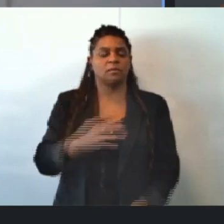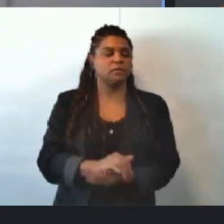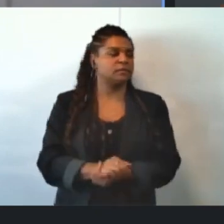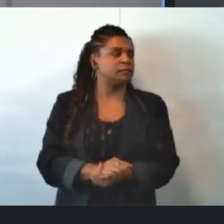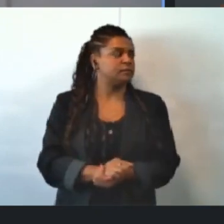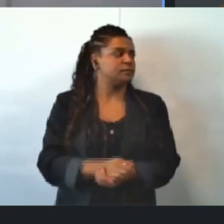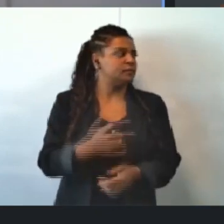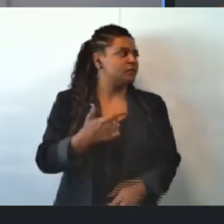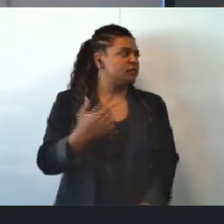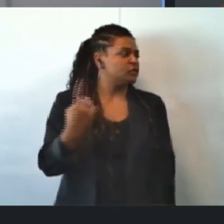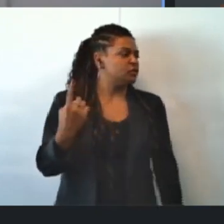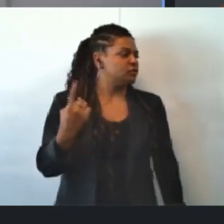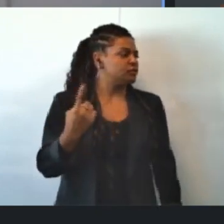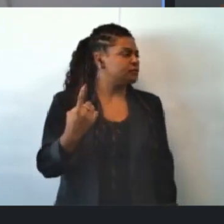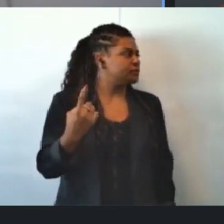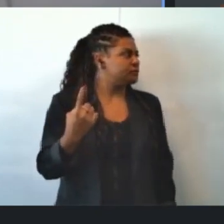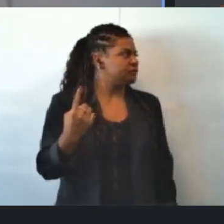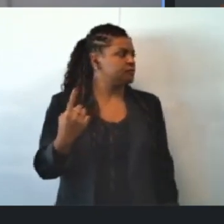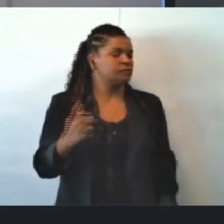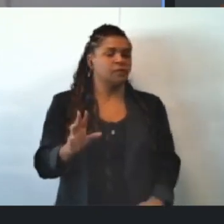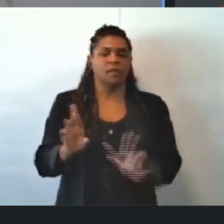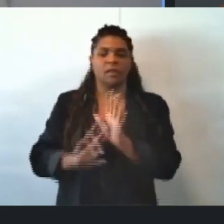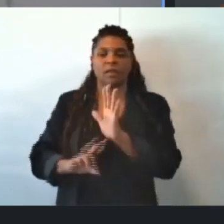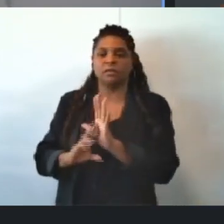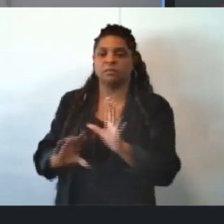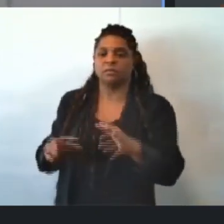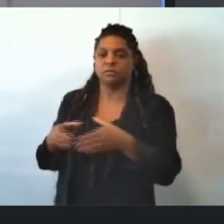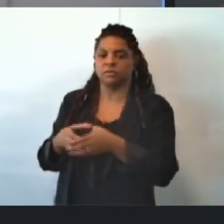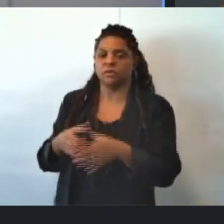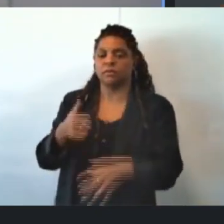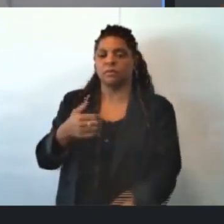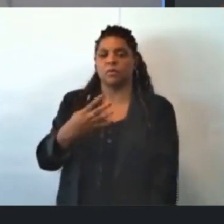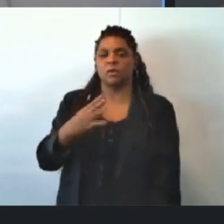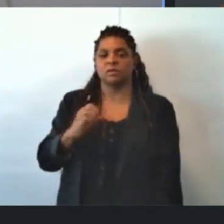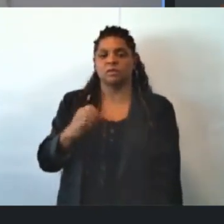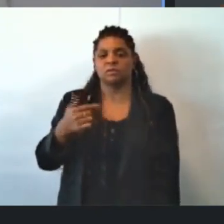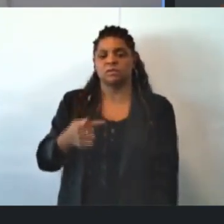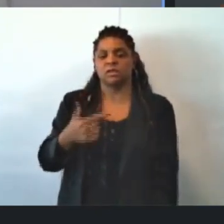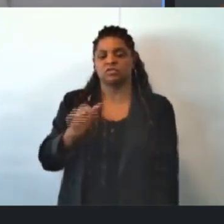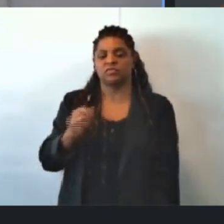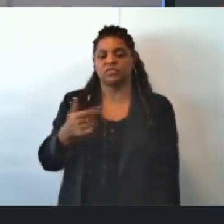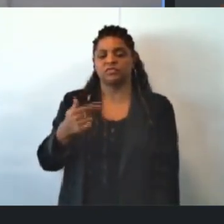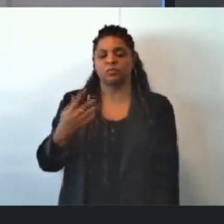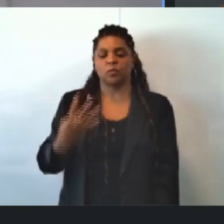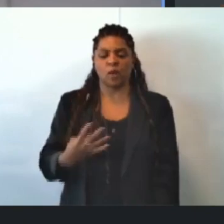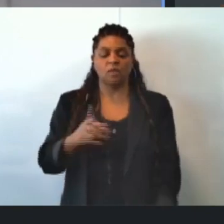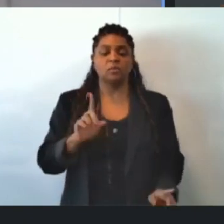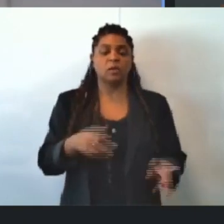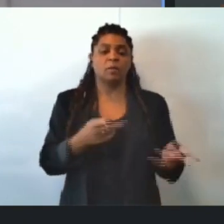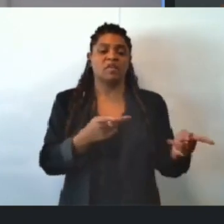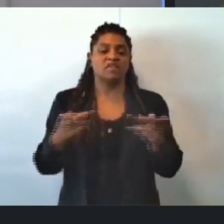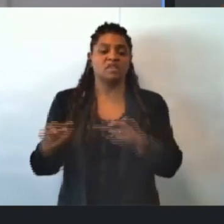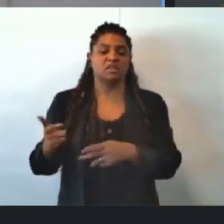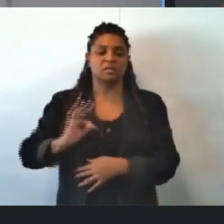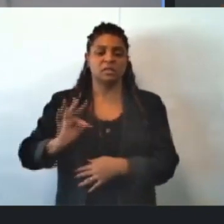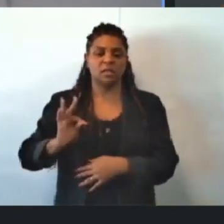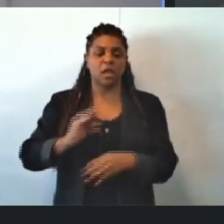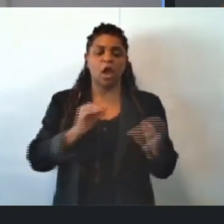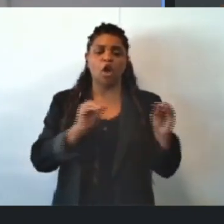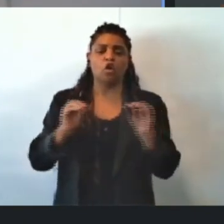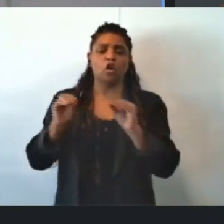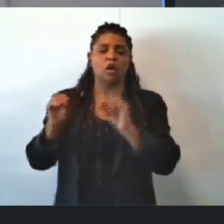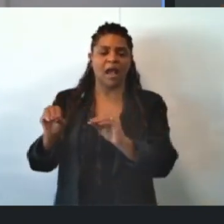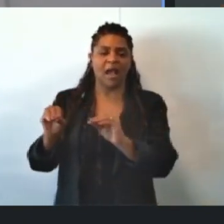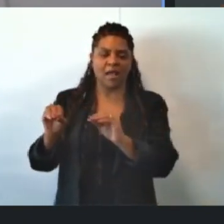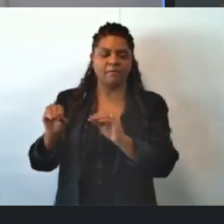31º. Requerimento de comissão 1407-24. Uma visita técnica. Viabilizar a instalação de rede de iluminação pública que abrange